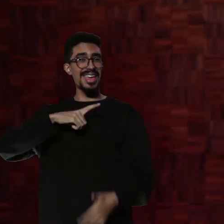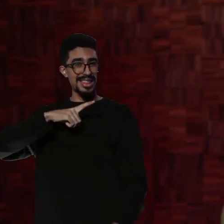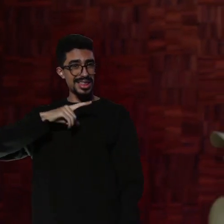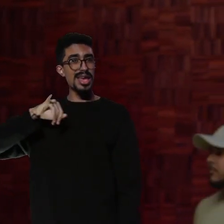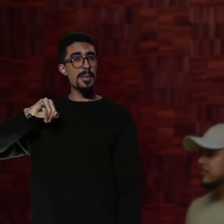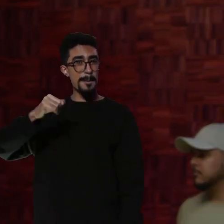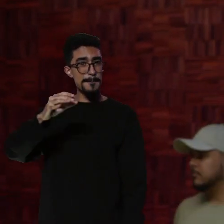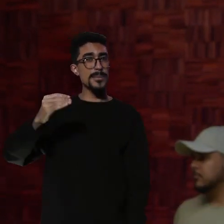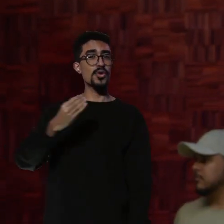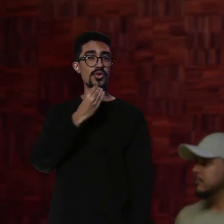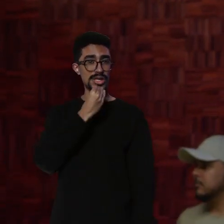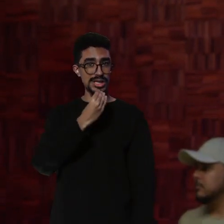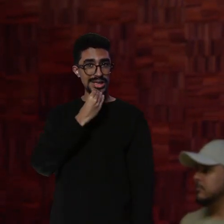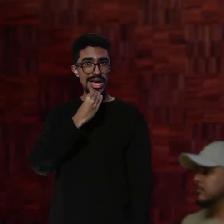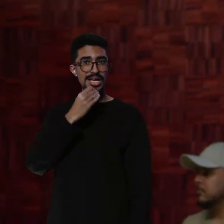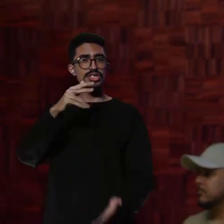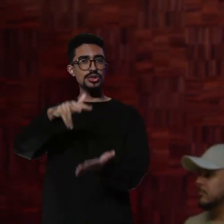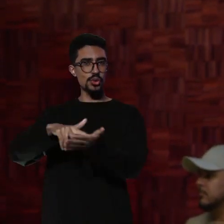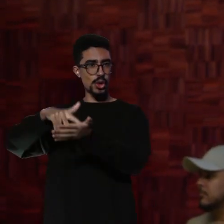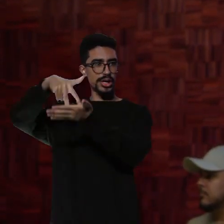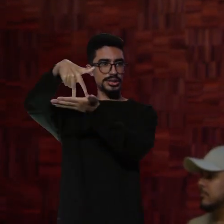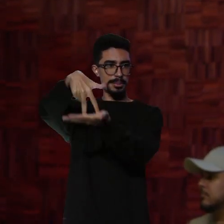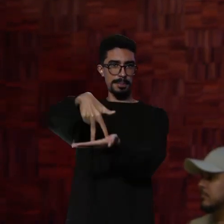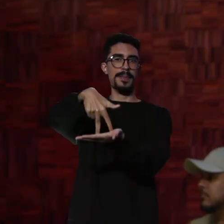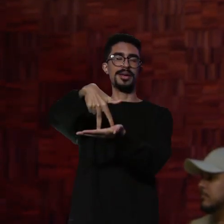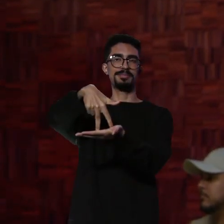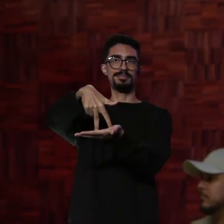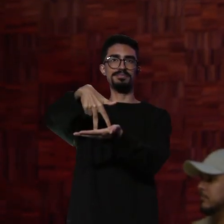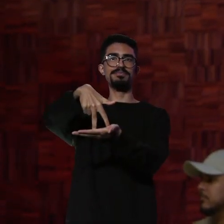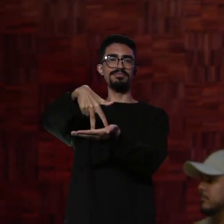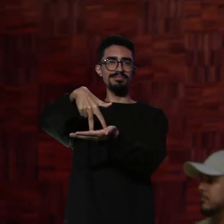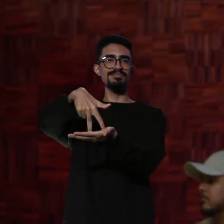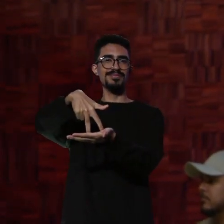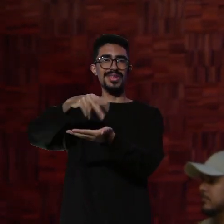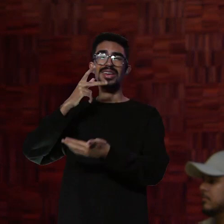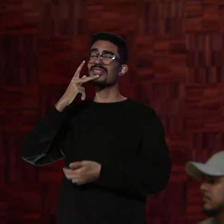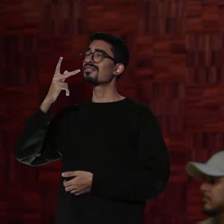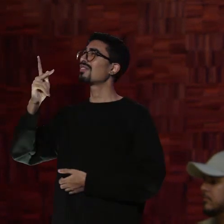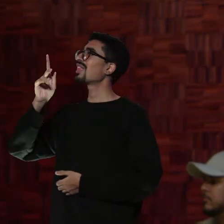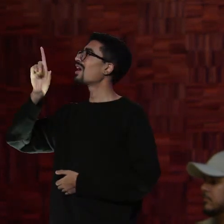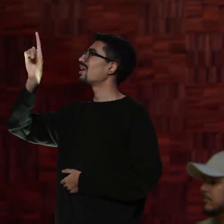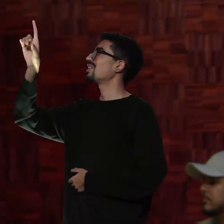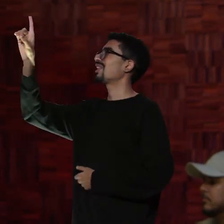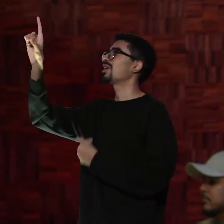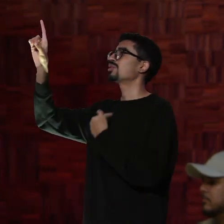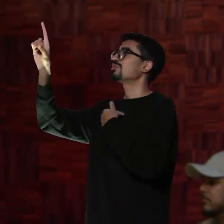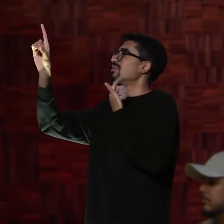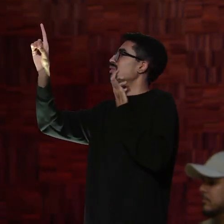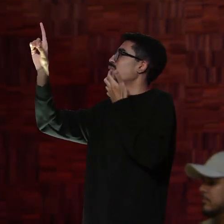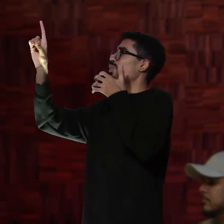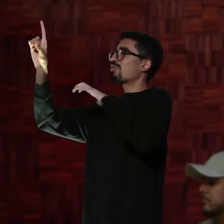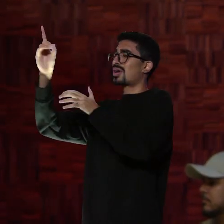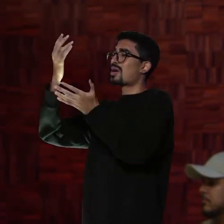você. Sim, eu não quero nunca mais, Deus, perder uma possibilidade de anunciar a tua palavra.